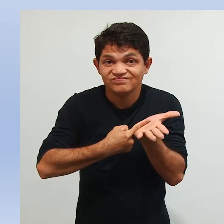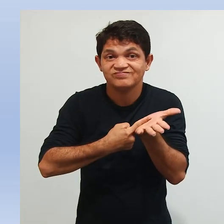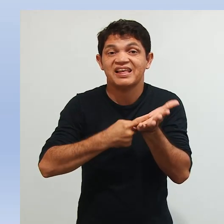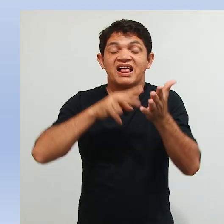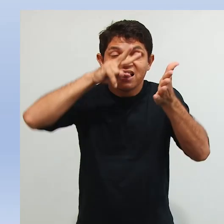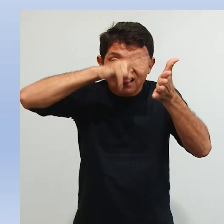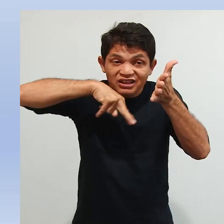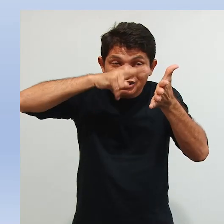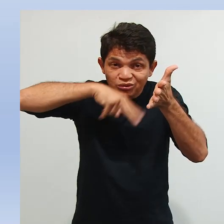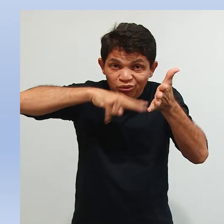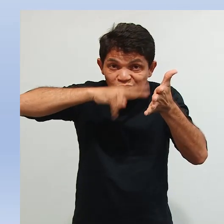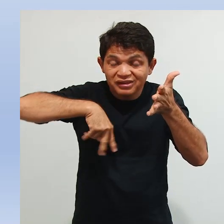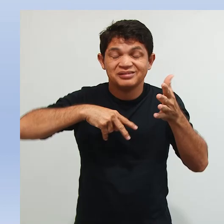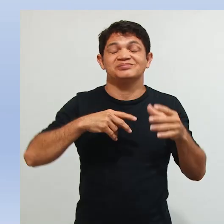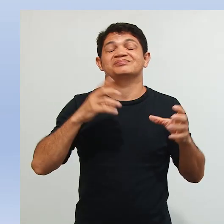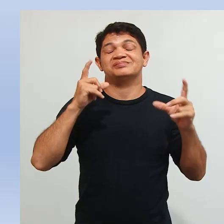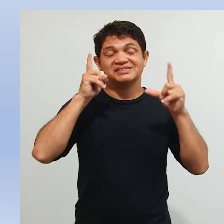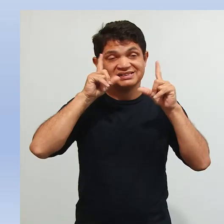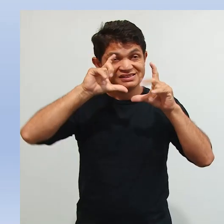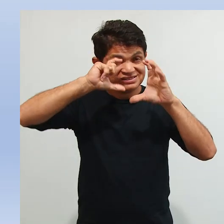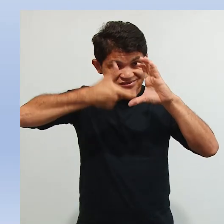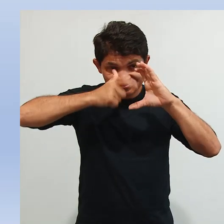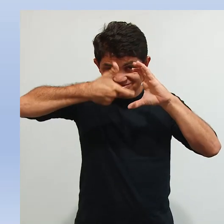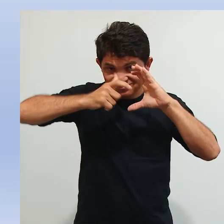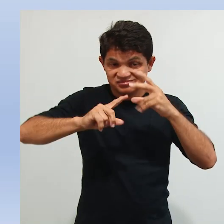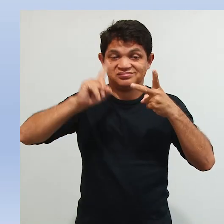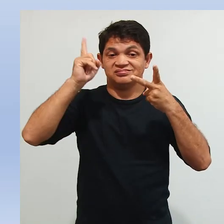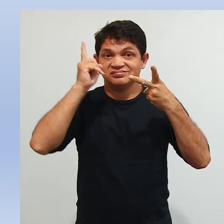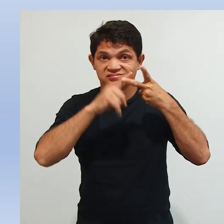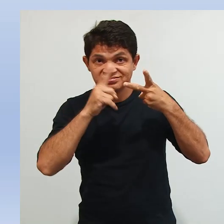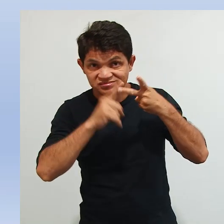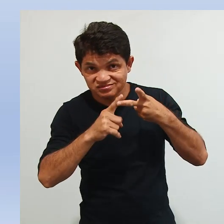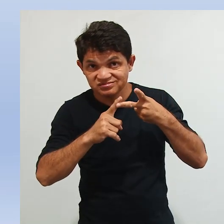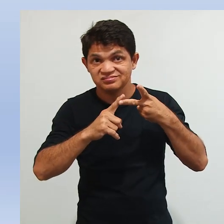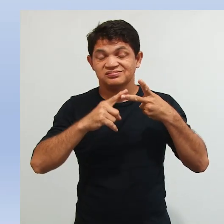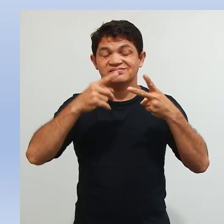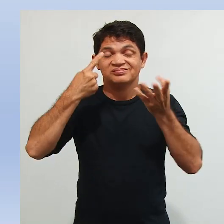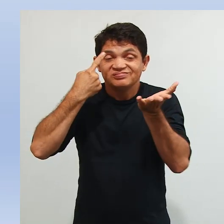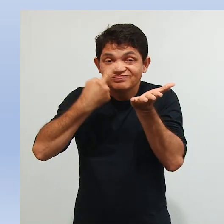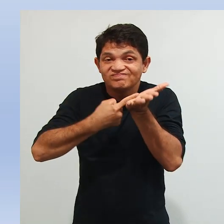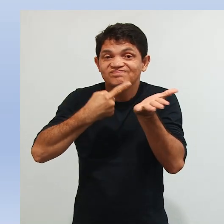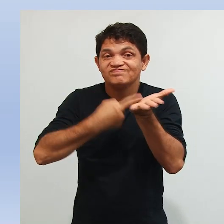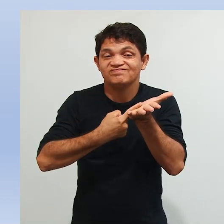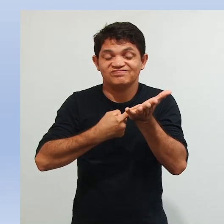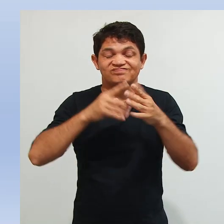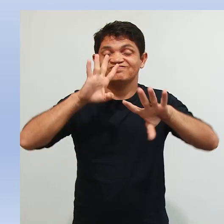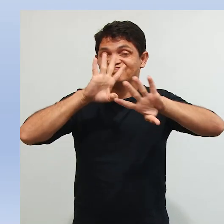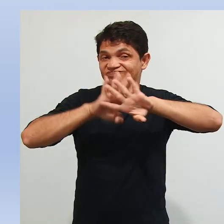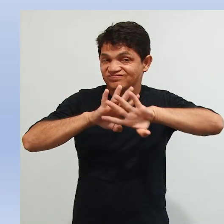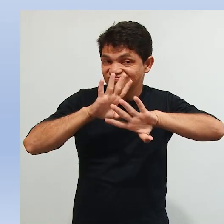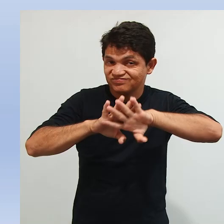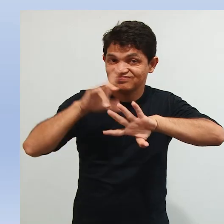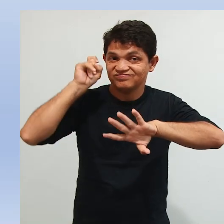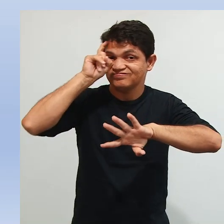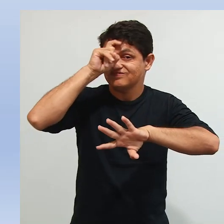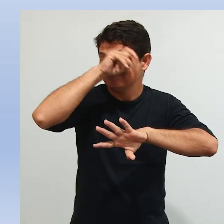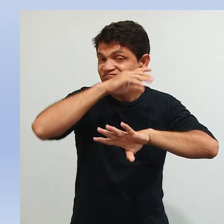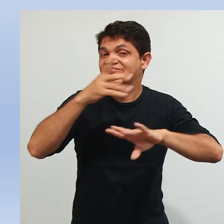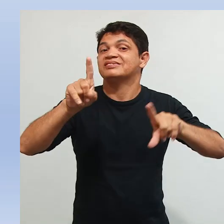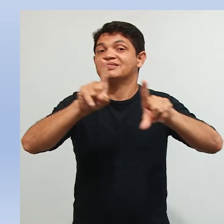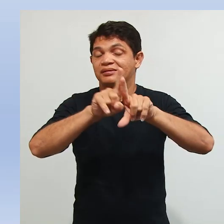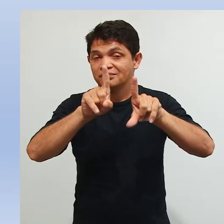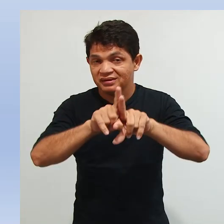na leitura, é a dislexia. Transtorno específico de aprendizagem com comprometimento na matemática,